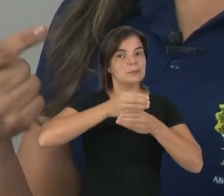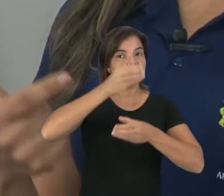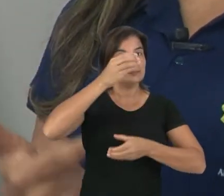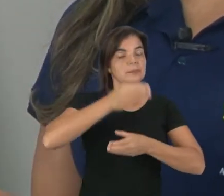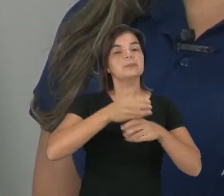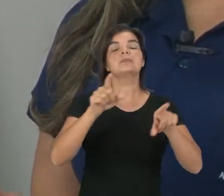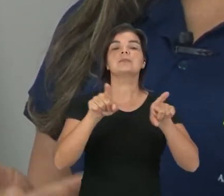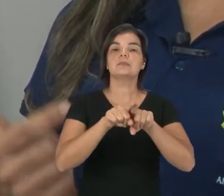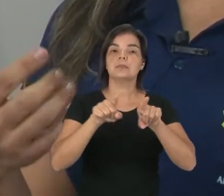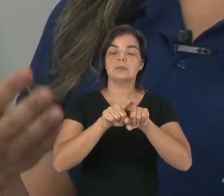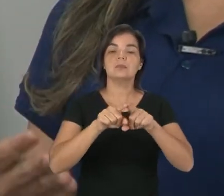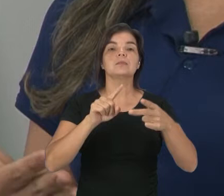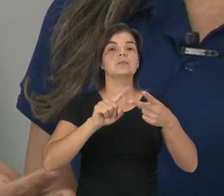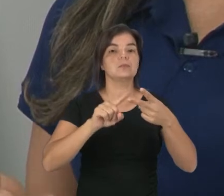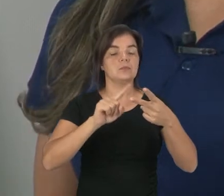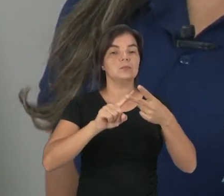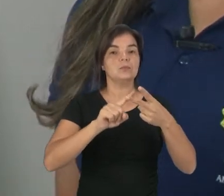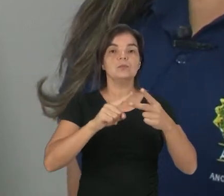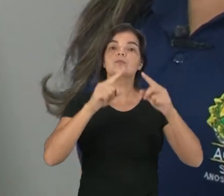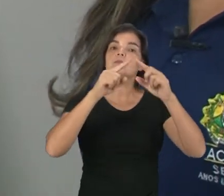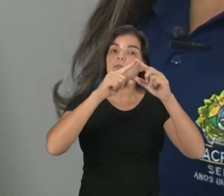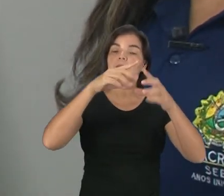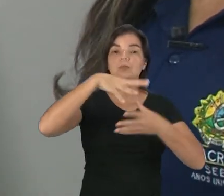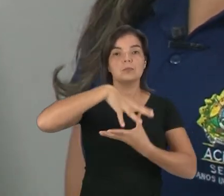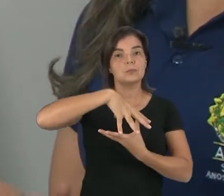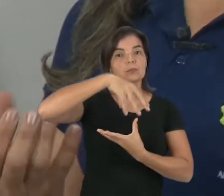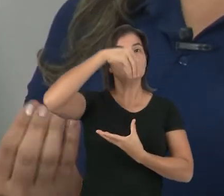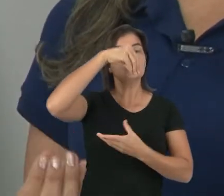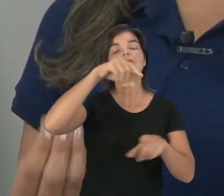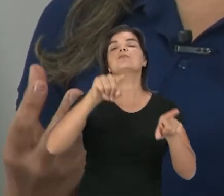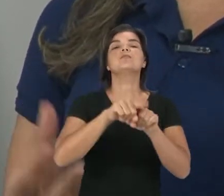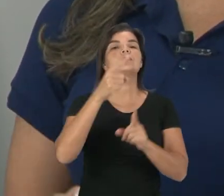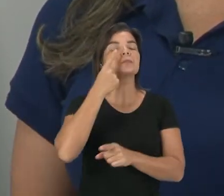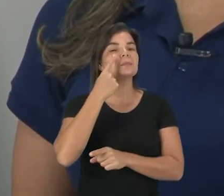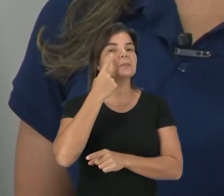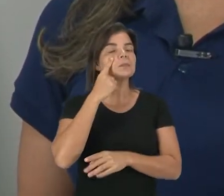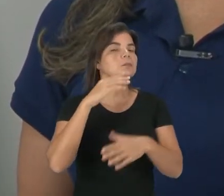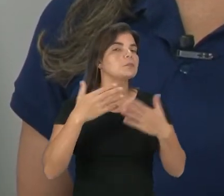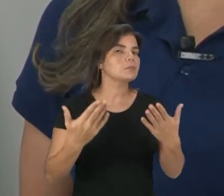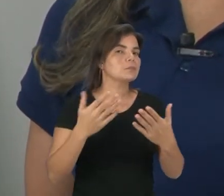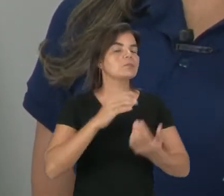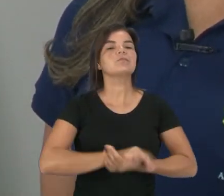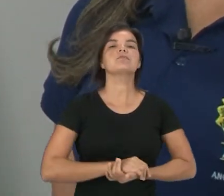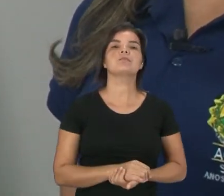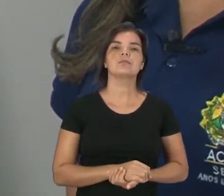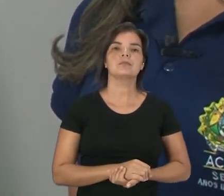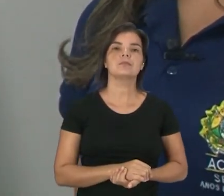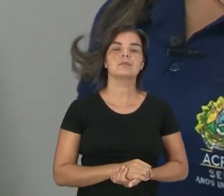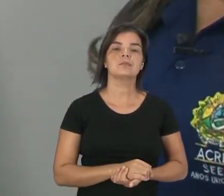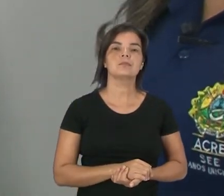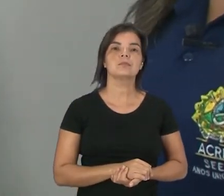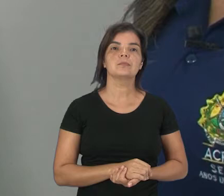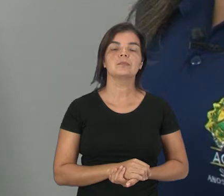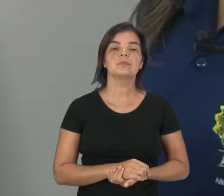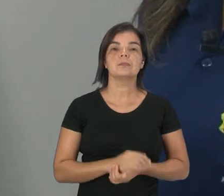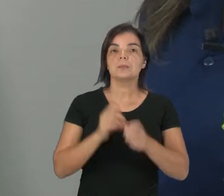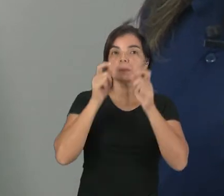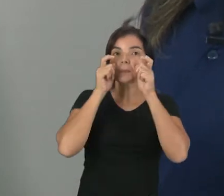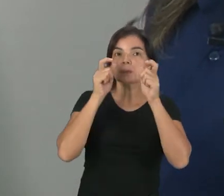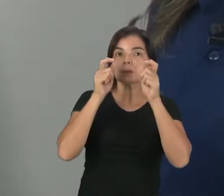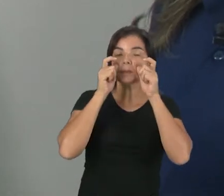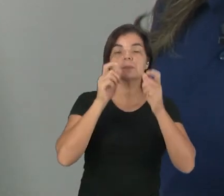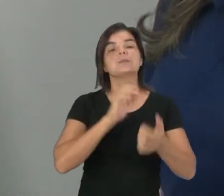certo? A esfera e ao cone. Temos alguma imagem que nos remetem a esses sólidos? Observem com atenção. Vamos